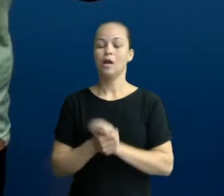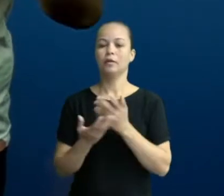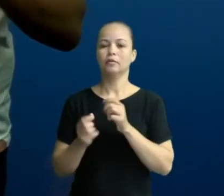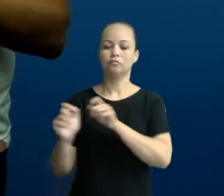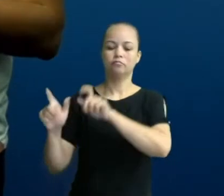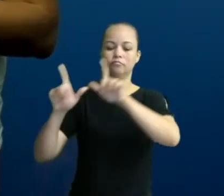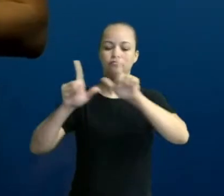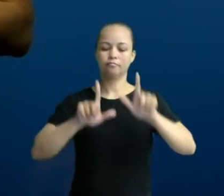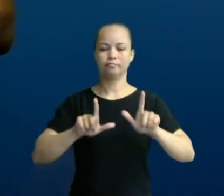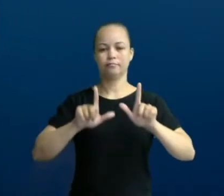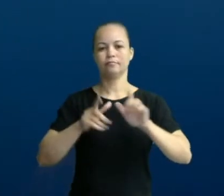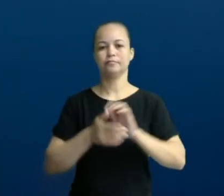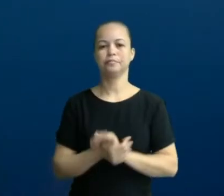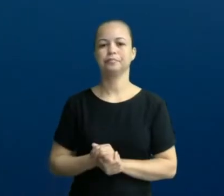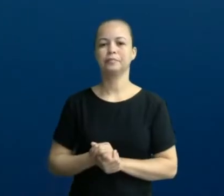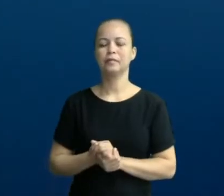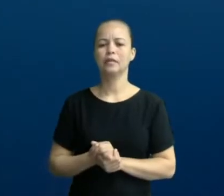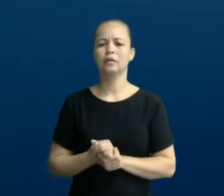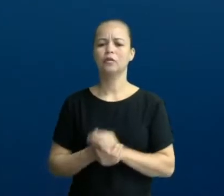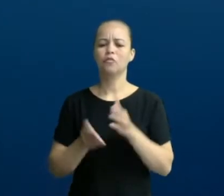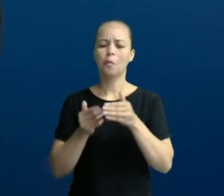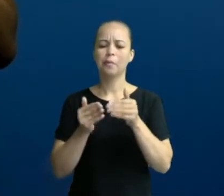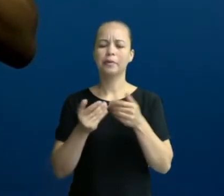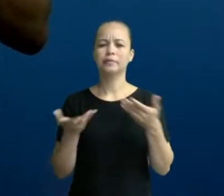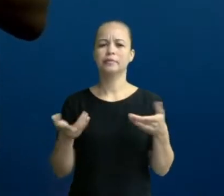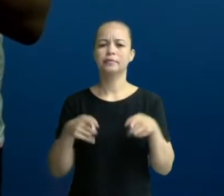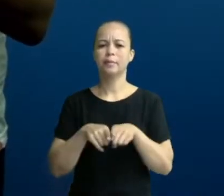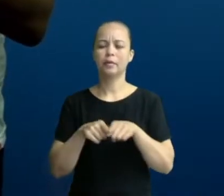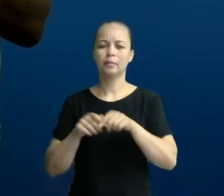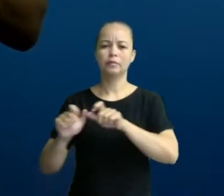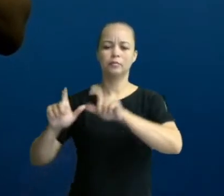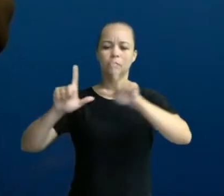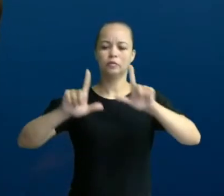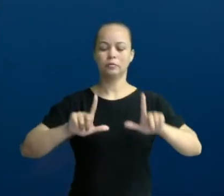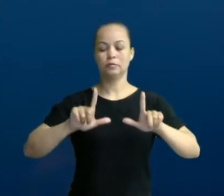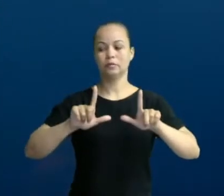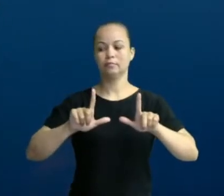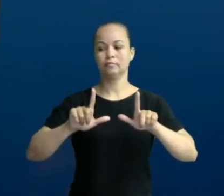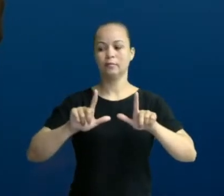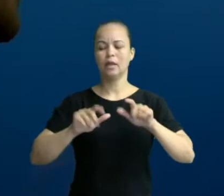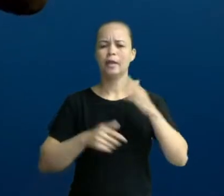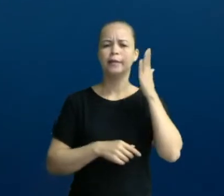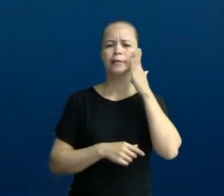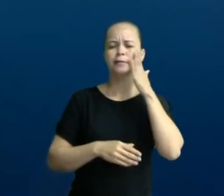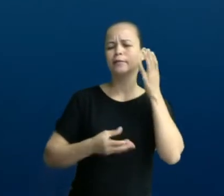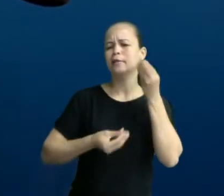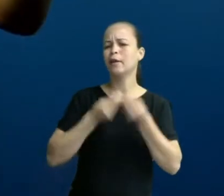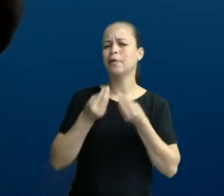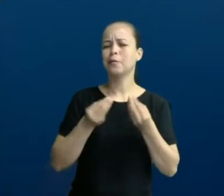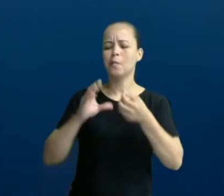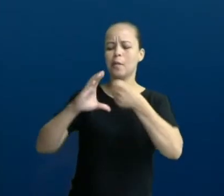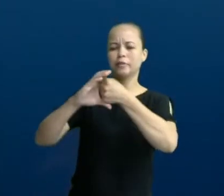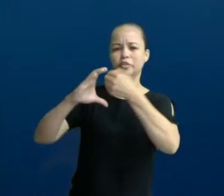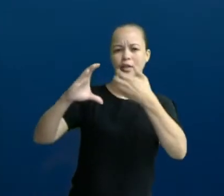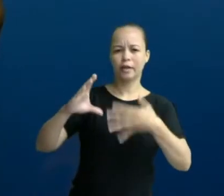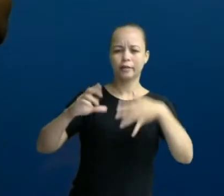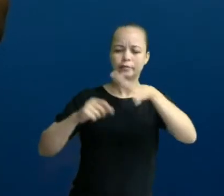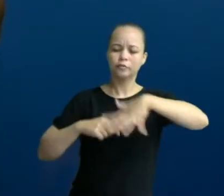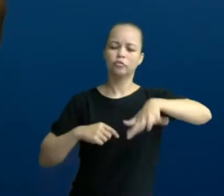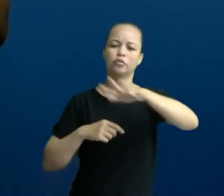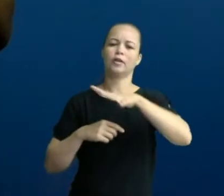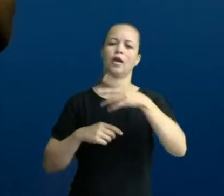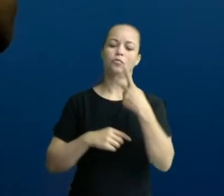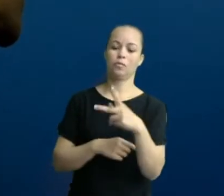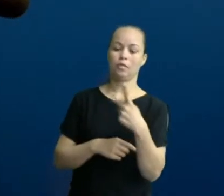nosso próximo slide. E aí eu já vou pedir, a partir desse nosso próximo slide, a gente entender as características gerais desses protozoários, porque